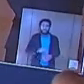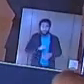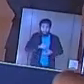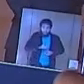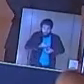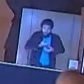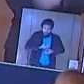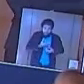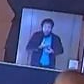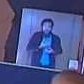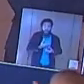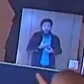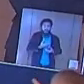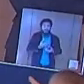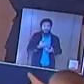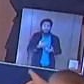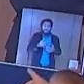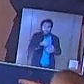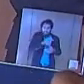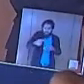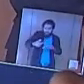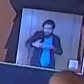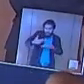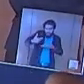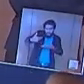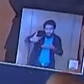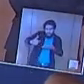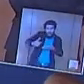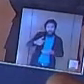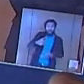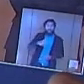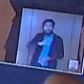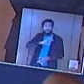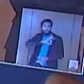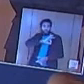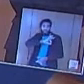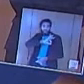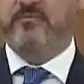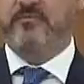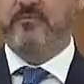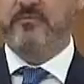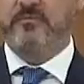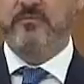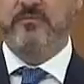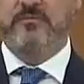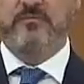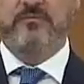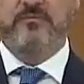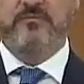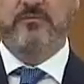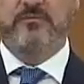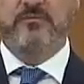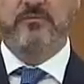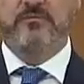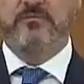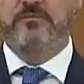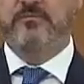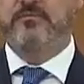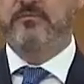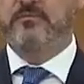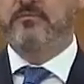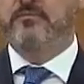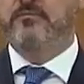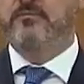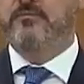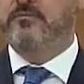Juliana, o ministro Flávio Dino está respondendo as perguntas. Pela Polícia Penal Federal, pelo Ministério Público. Essa